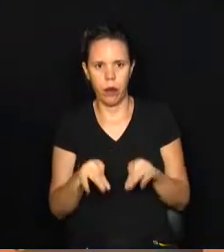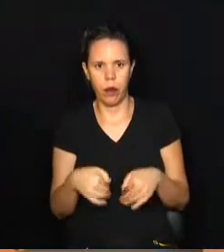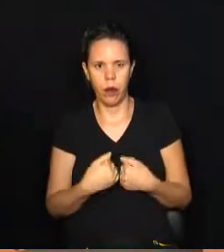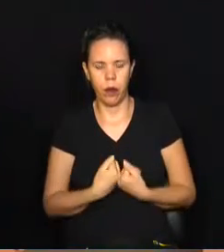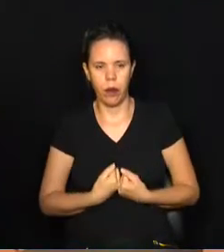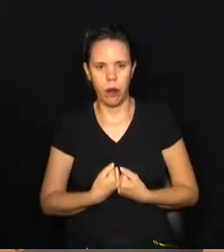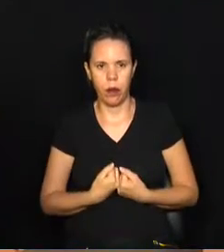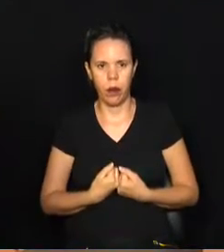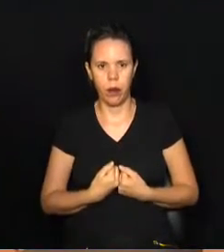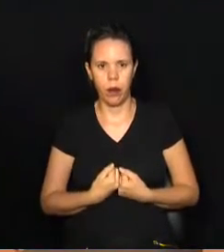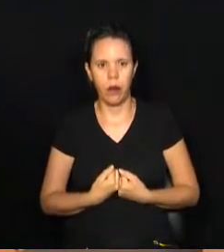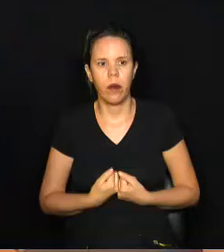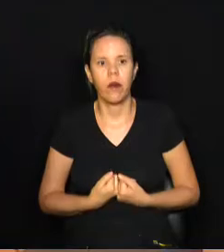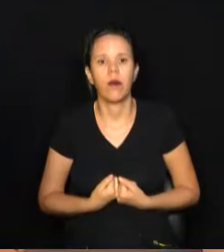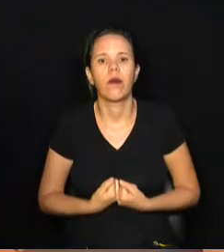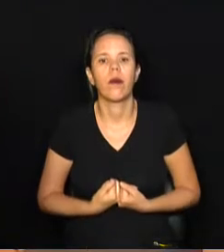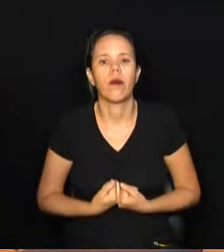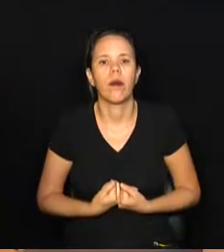um arremate